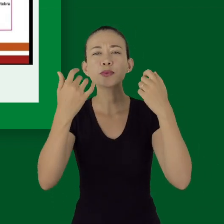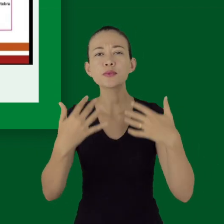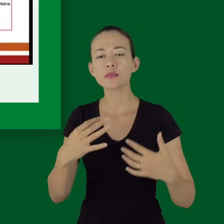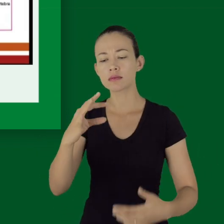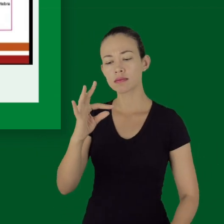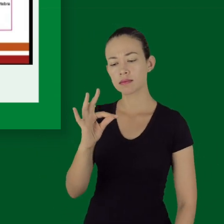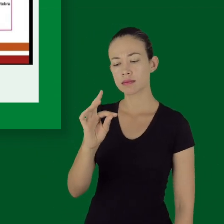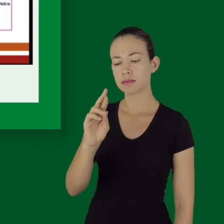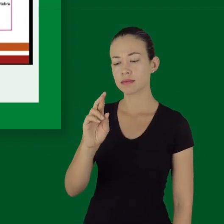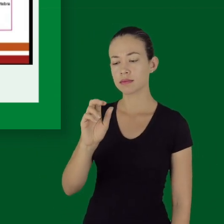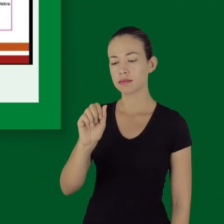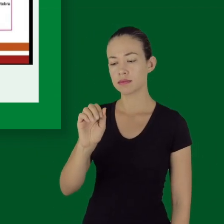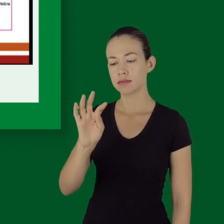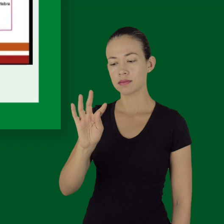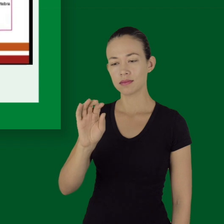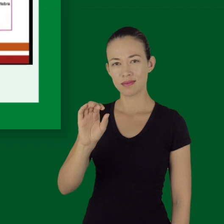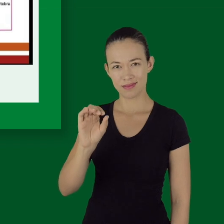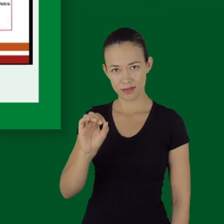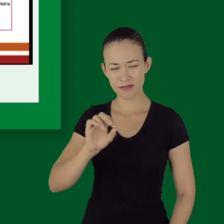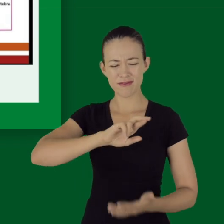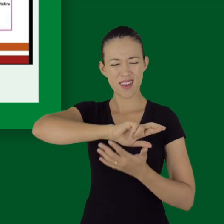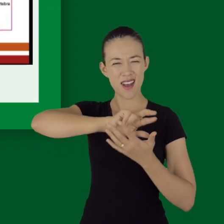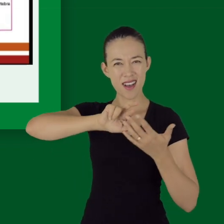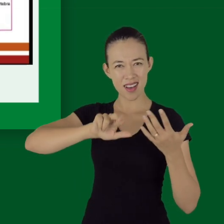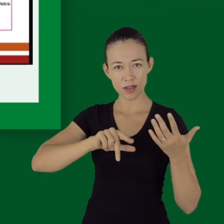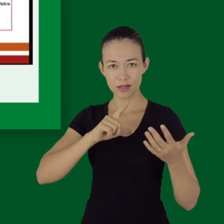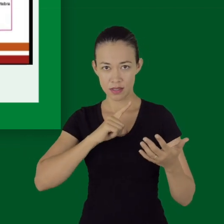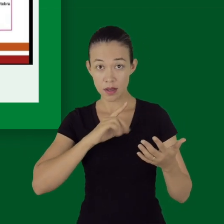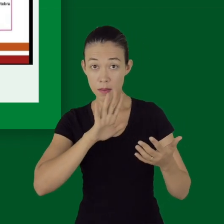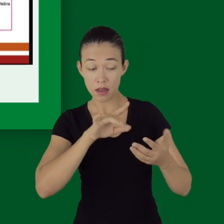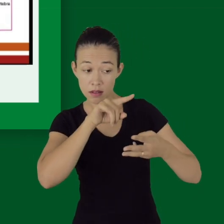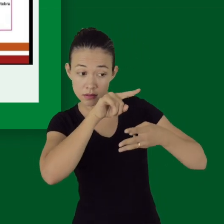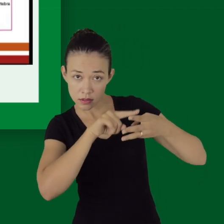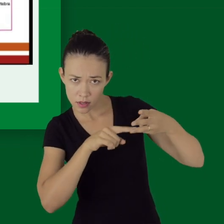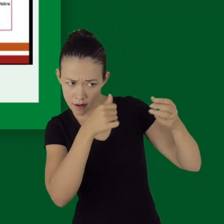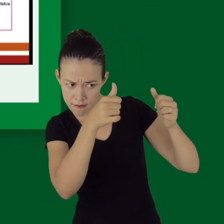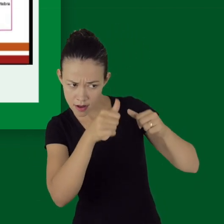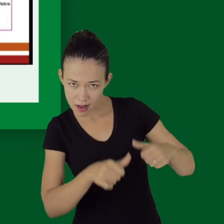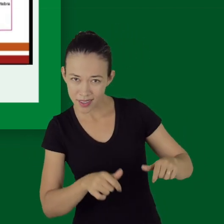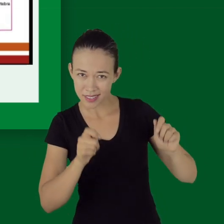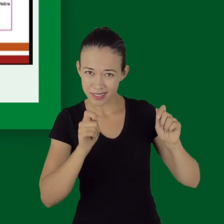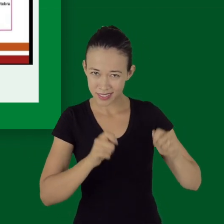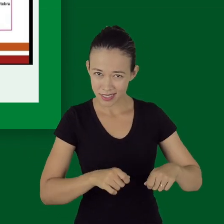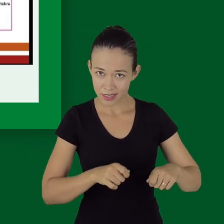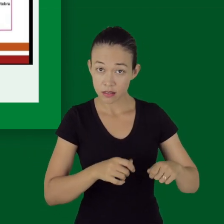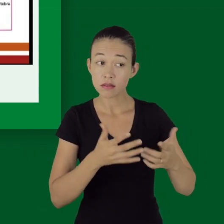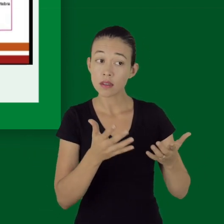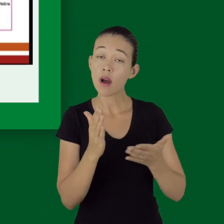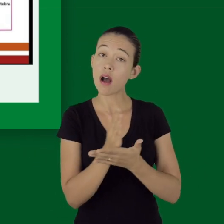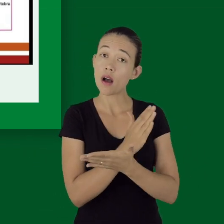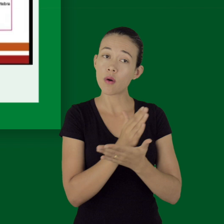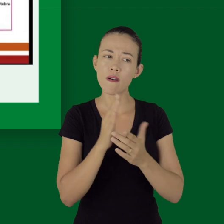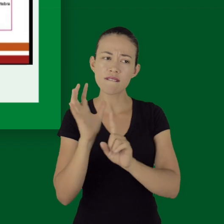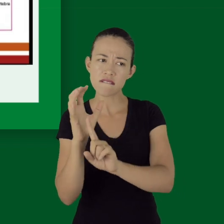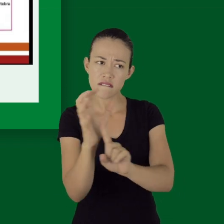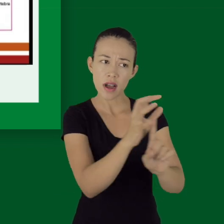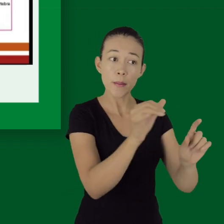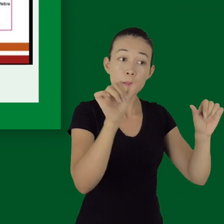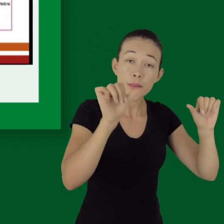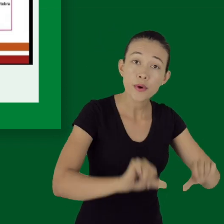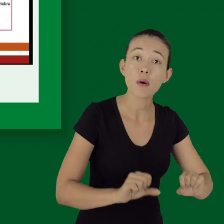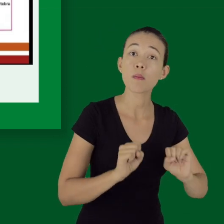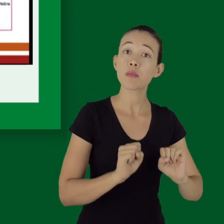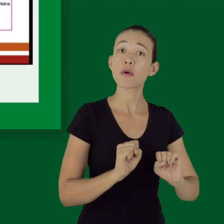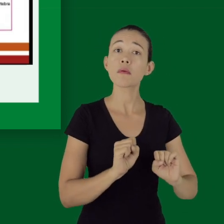que eu avalio sensibilidade, temperatura, toque profundo, toque leve, estou